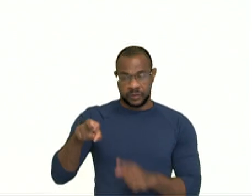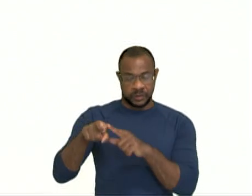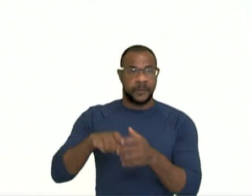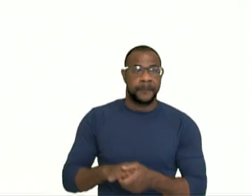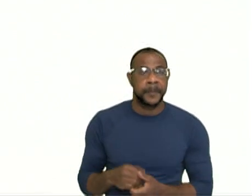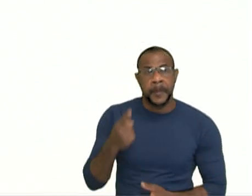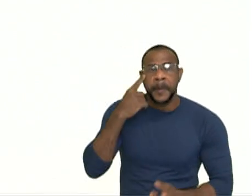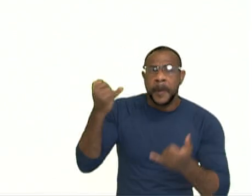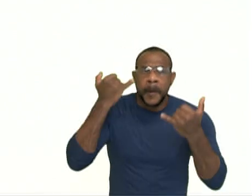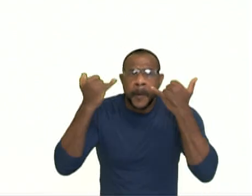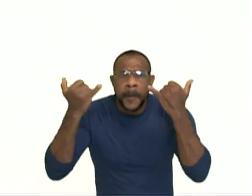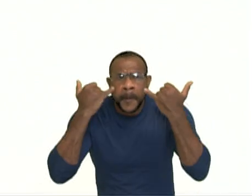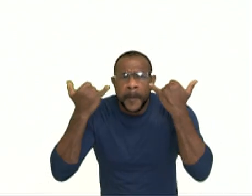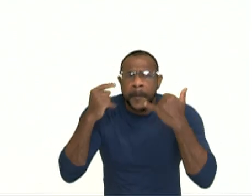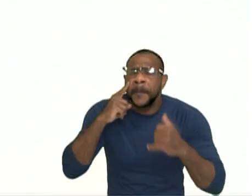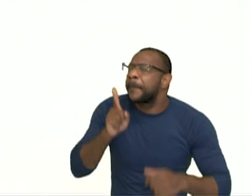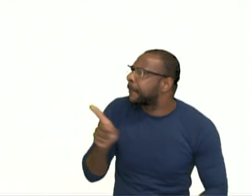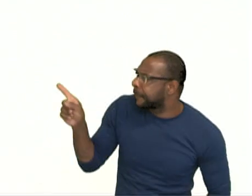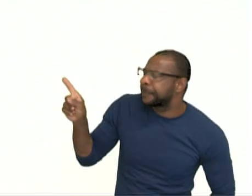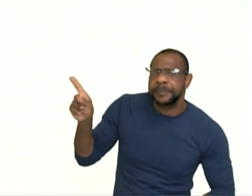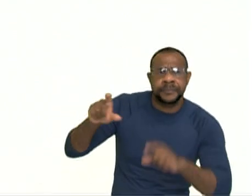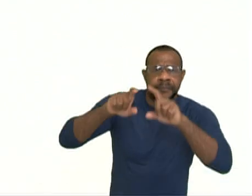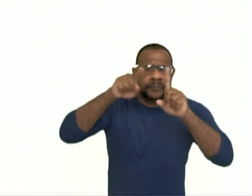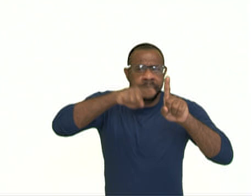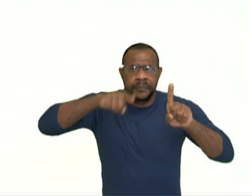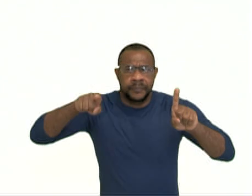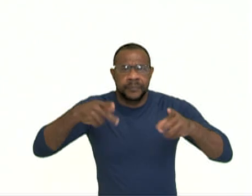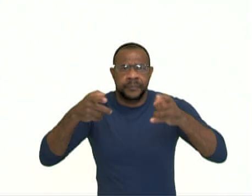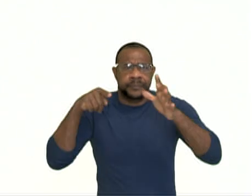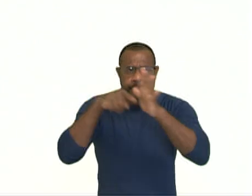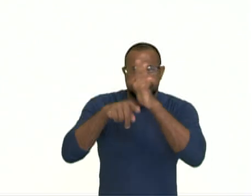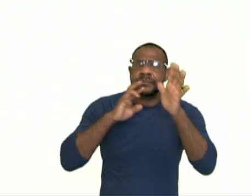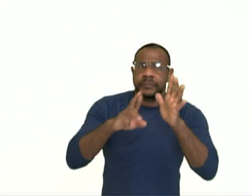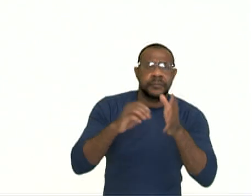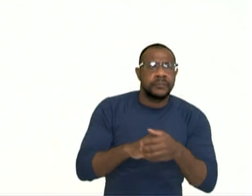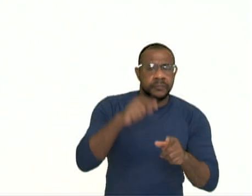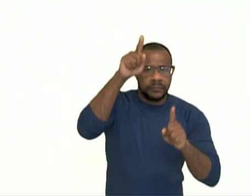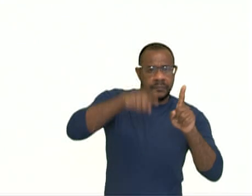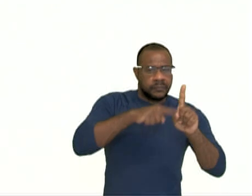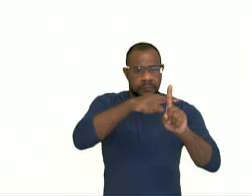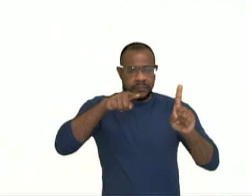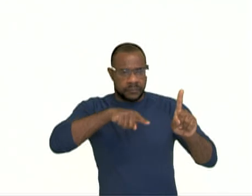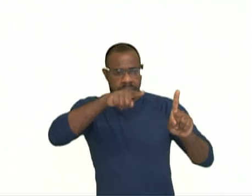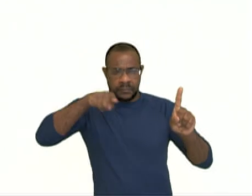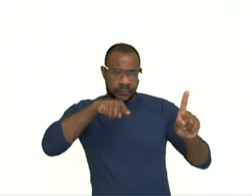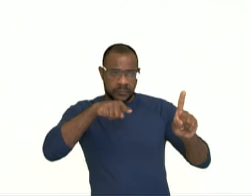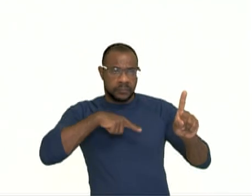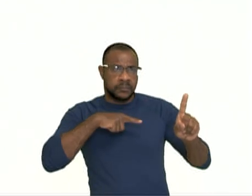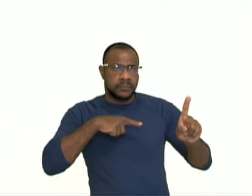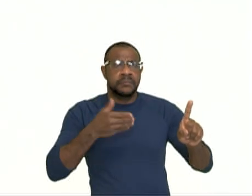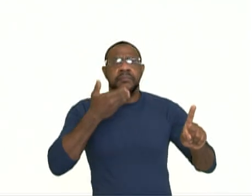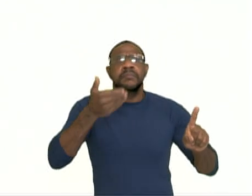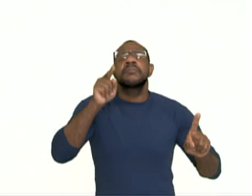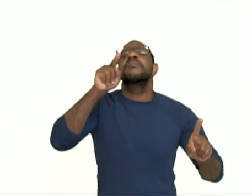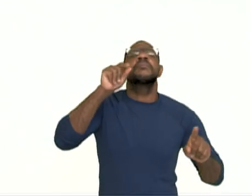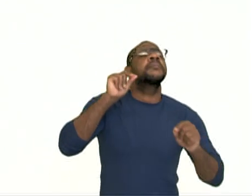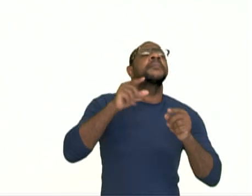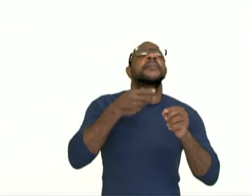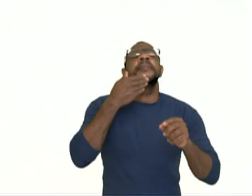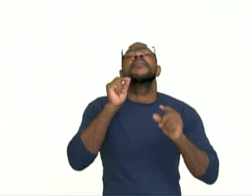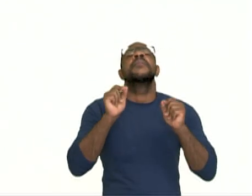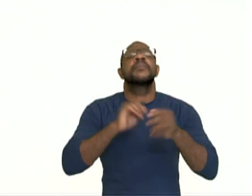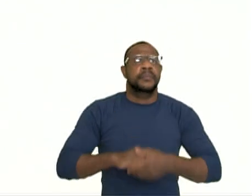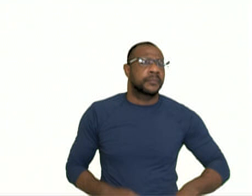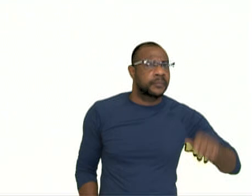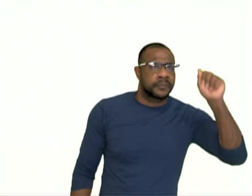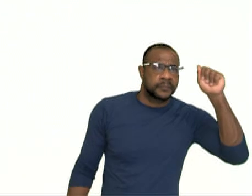ter algumas perguntinhas para a gente responder, tá? Então, aqui está o gráfico. O que o exercício está nos pedindo?